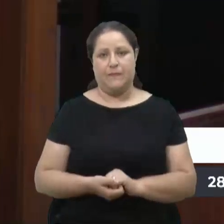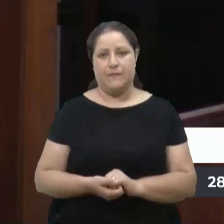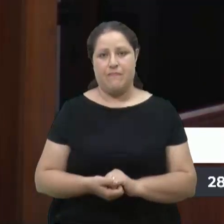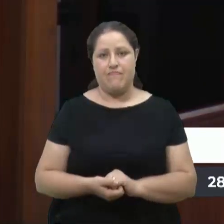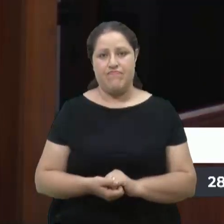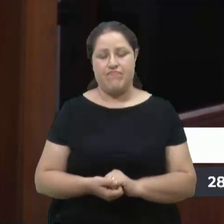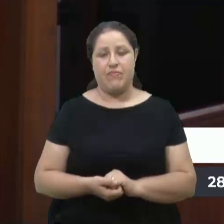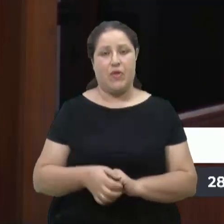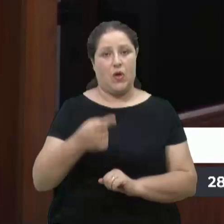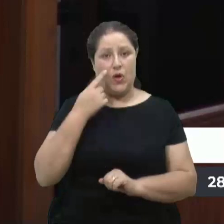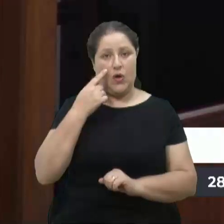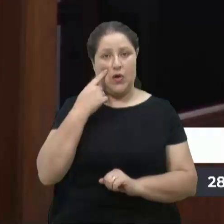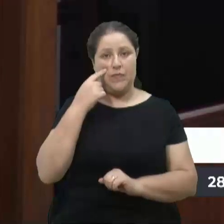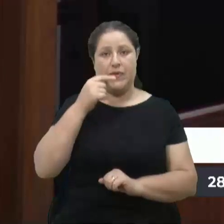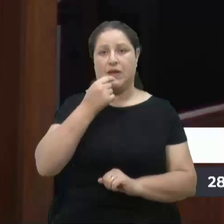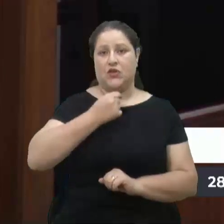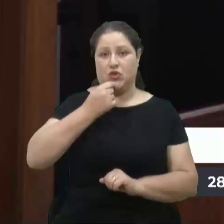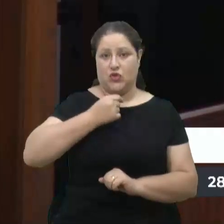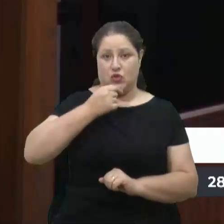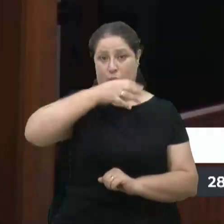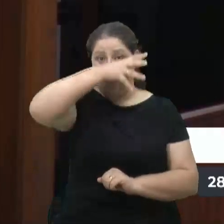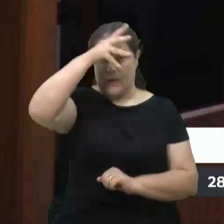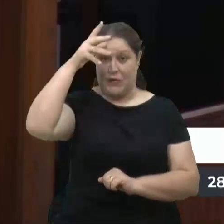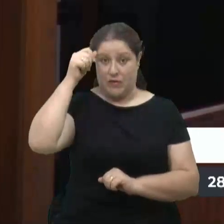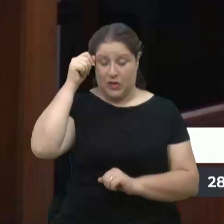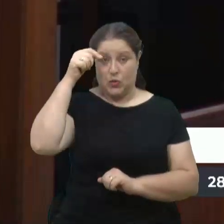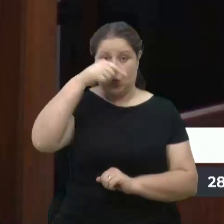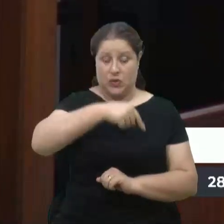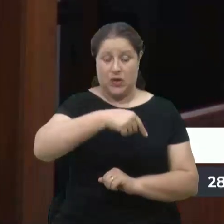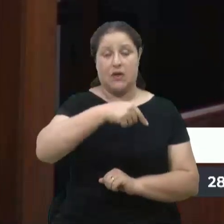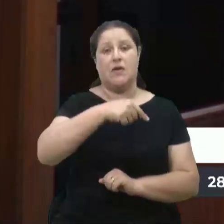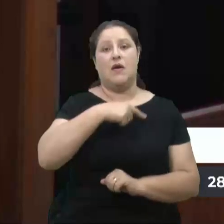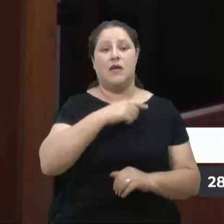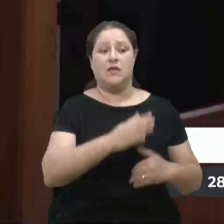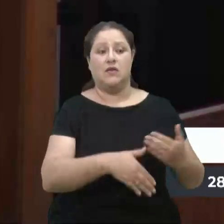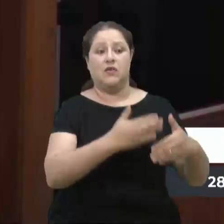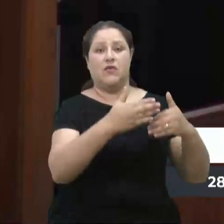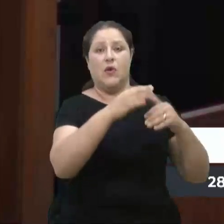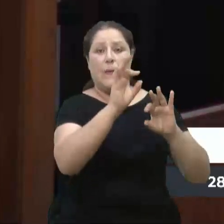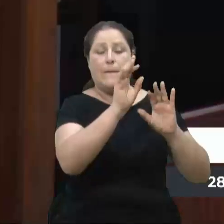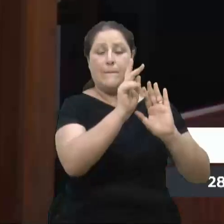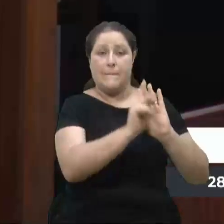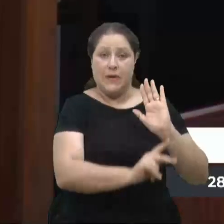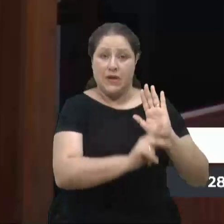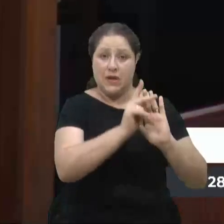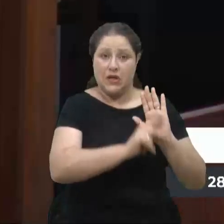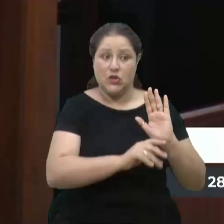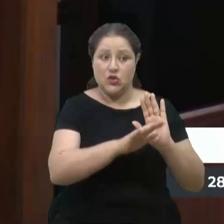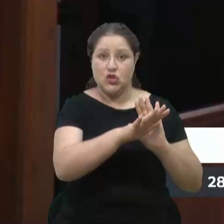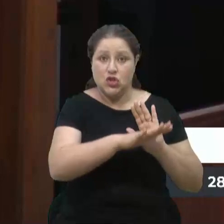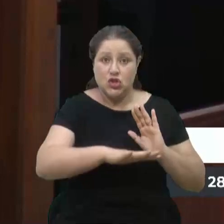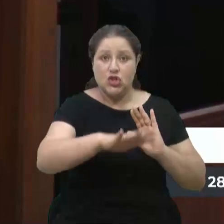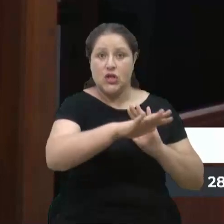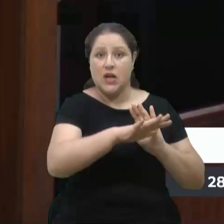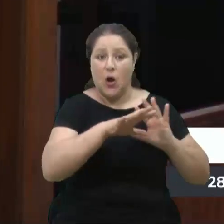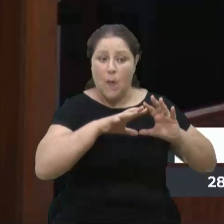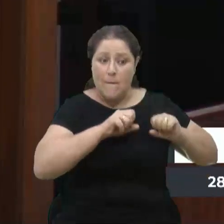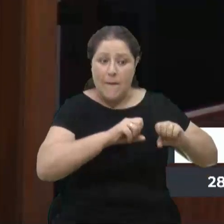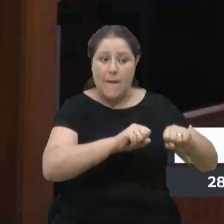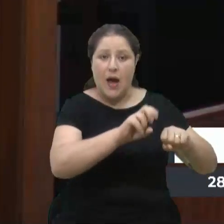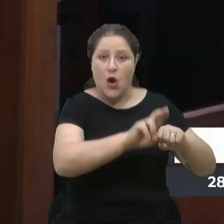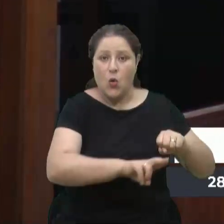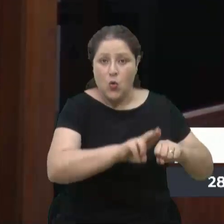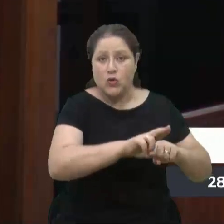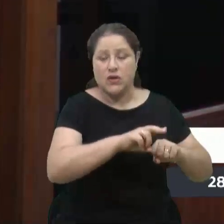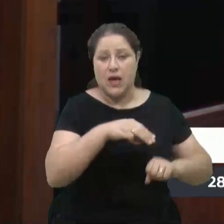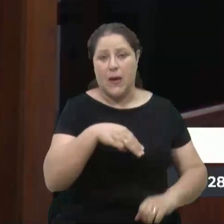A Prefeitura Municipal de Caxias do Sul, ela desenvolveu um plano geral de ocupação da Maesa. Plano